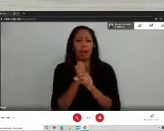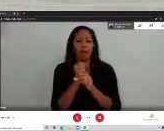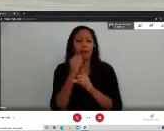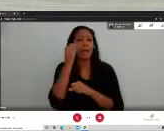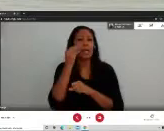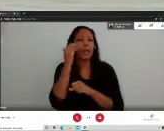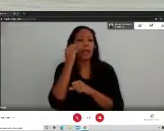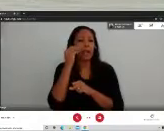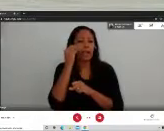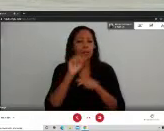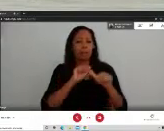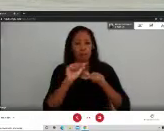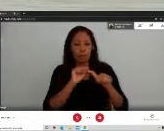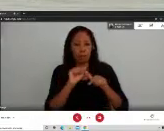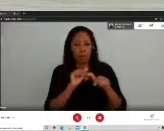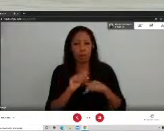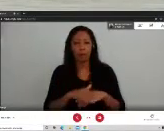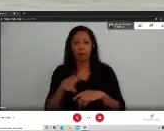parte?